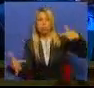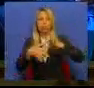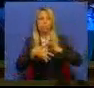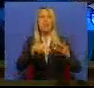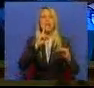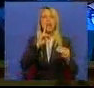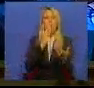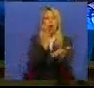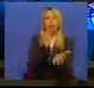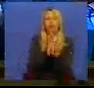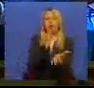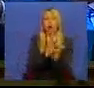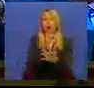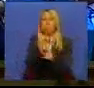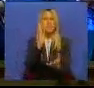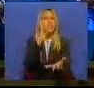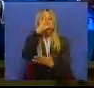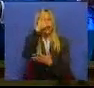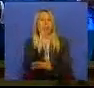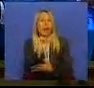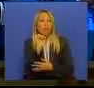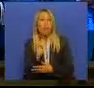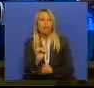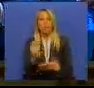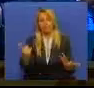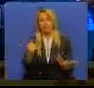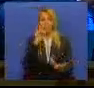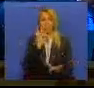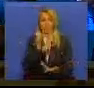do Estado. Facto que a Sra. Ministra esqueceu.